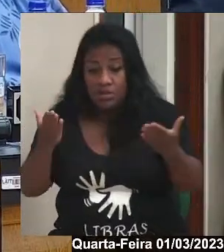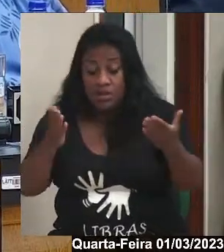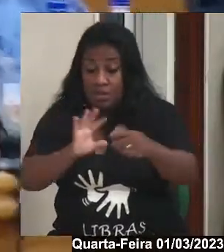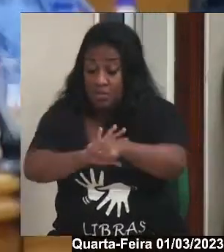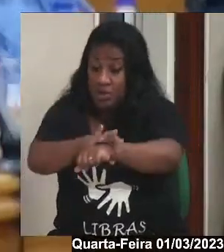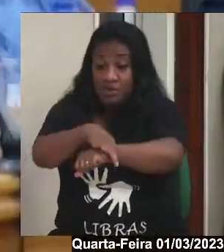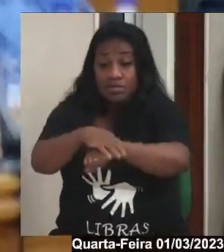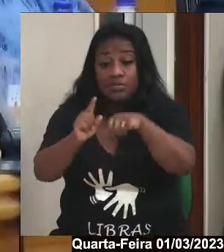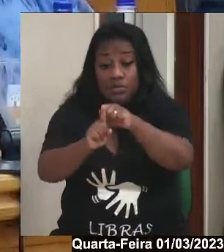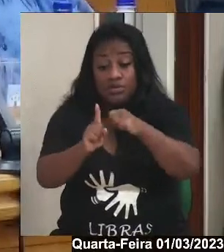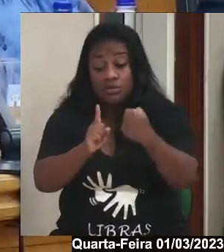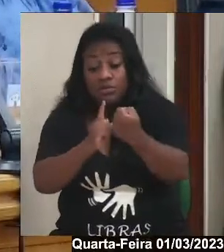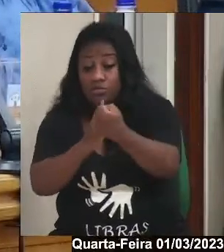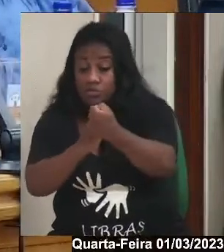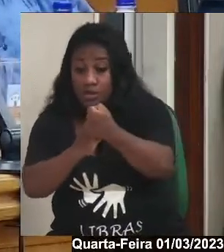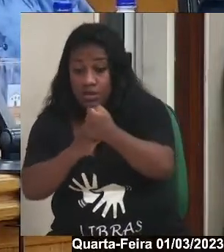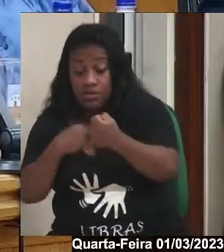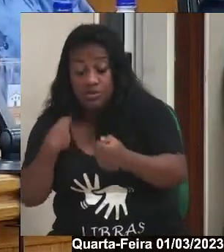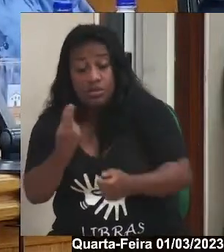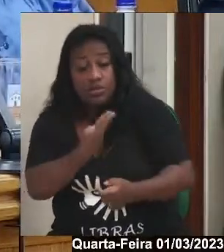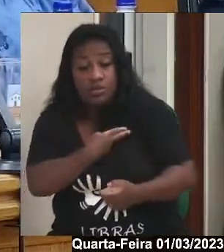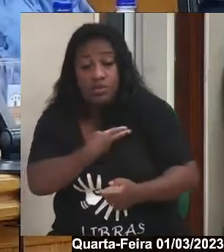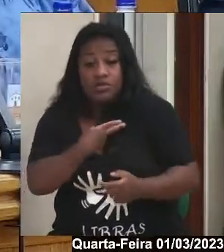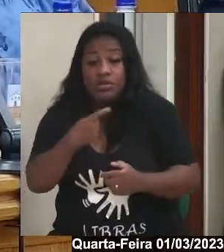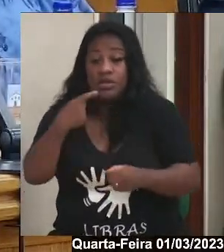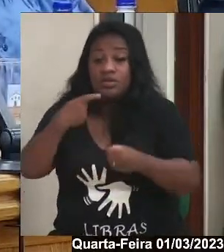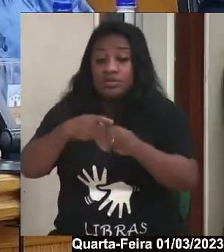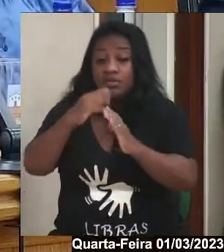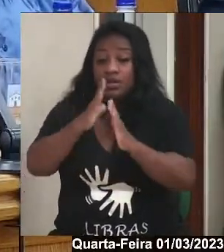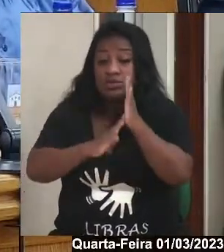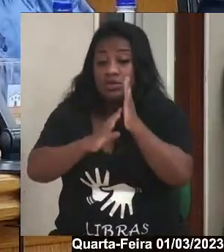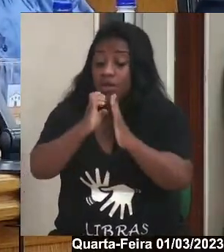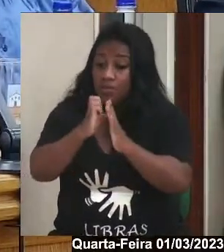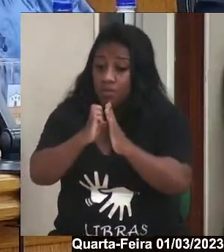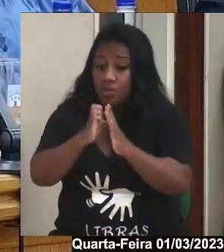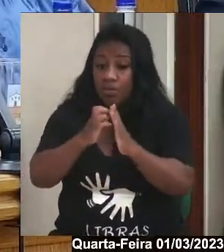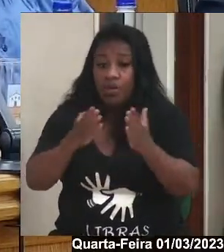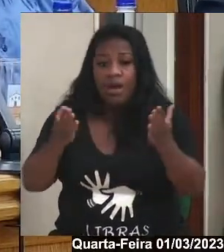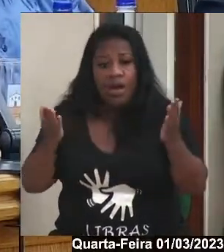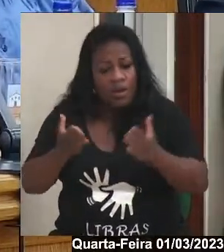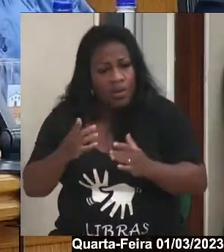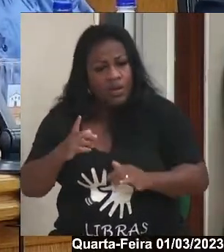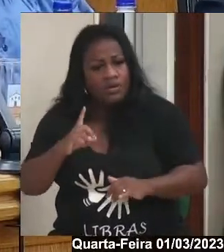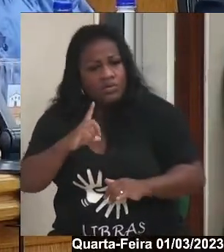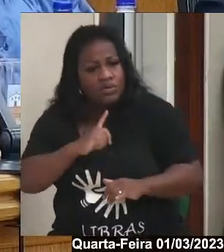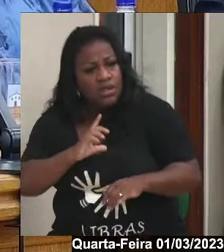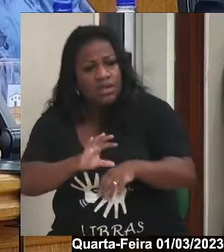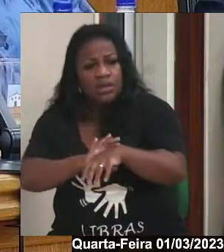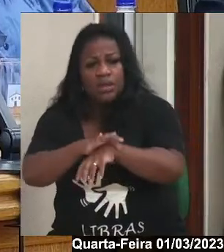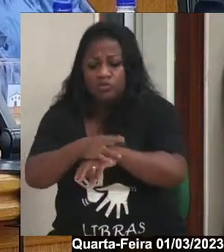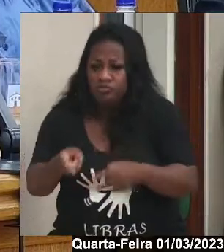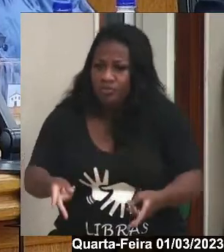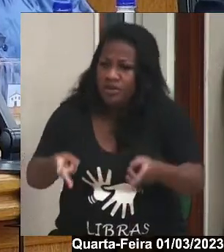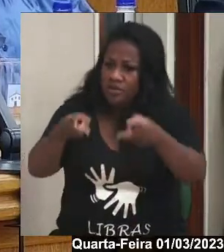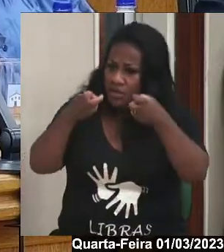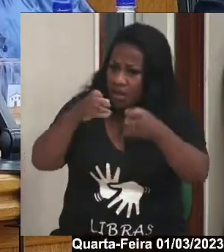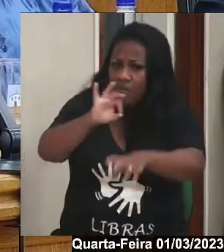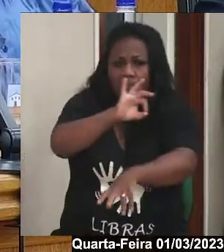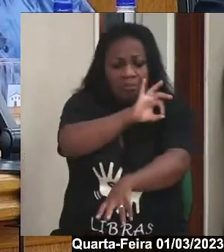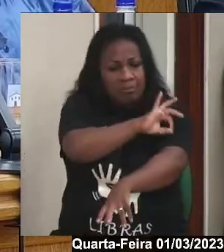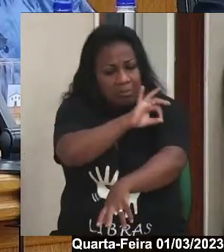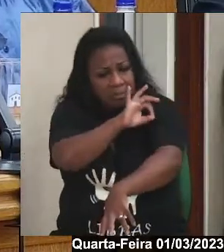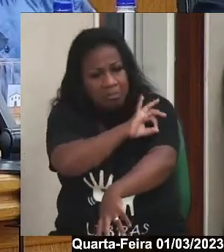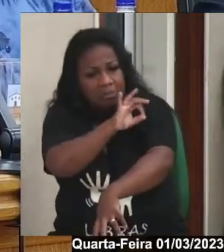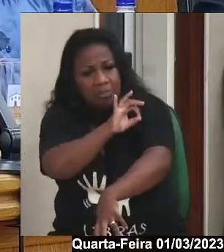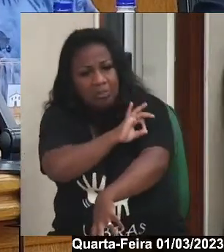a segurança pública da nossa cidade deixou de ser um grande problema. Muito pelo contrário, a Roma, a GCM, a